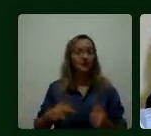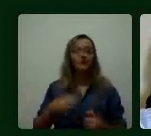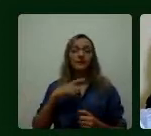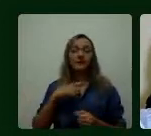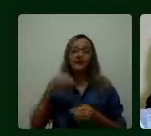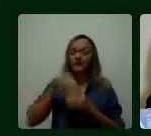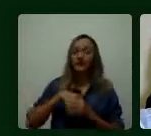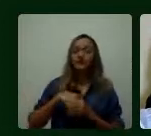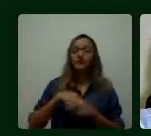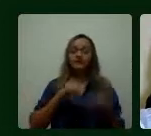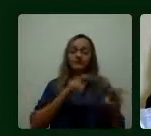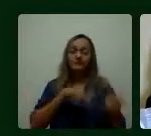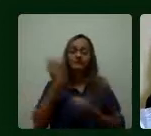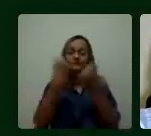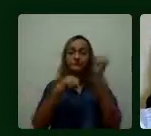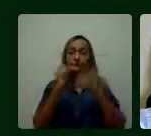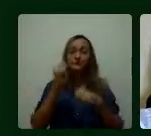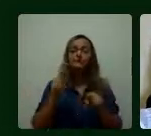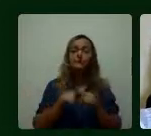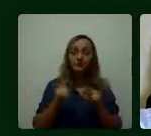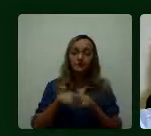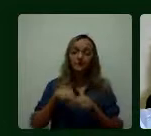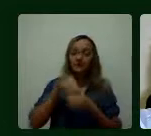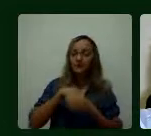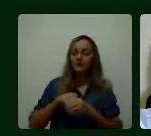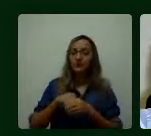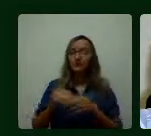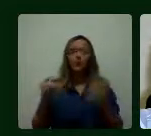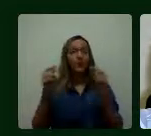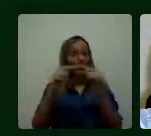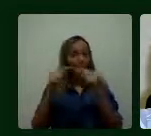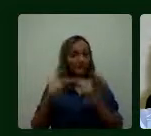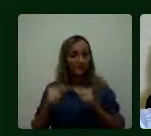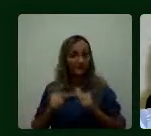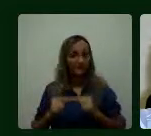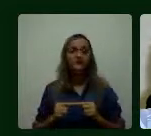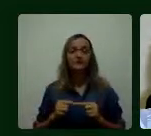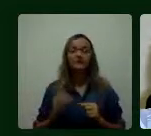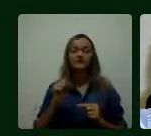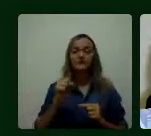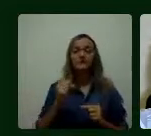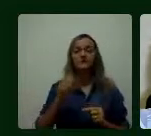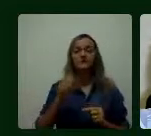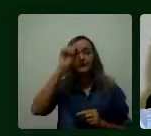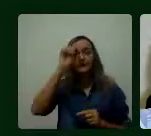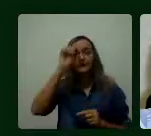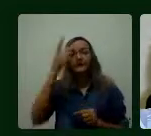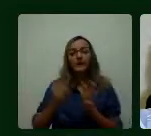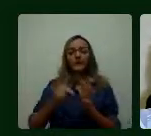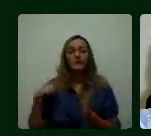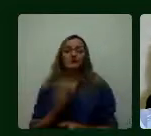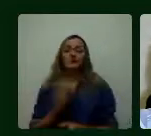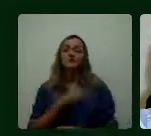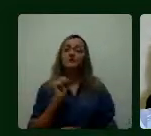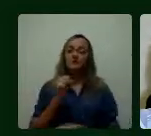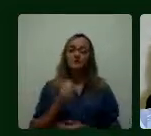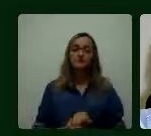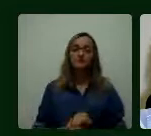tenho certeza que vão surgir várias ideias boas. Tem mais pergunta aí ou posso seguir aqui com a apresentação? Só mais uma aqui. Viviane